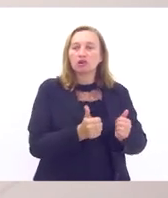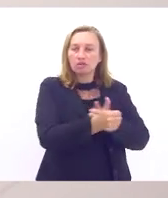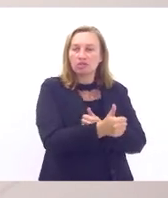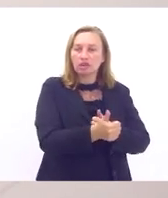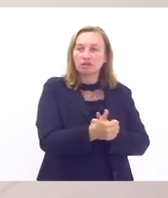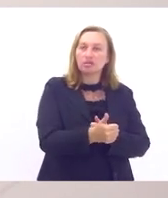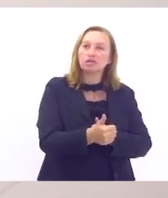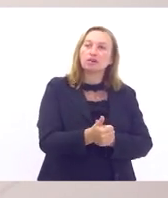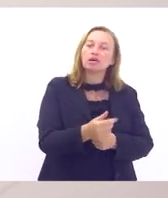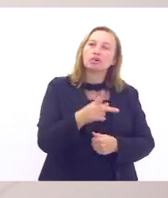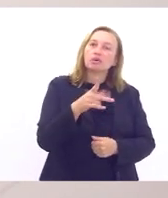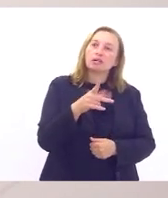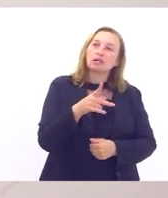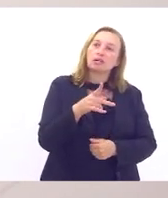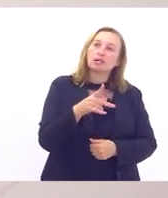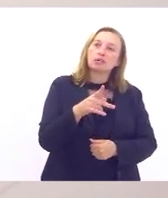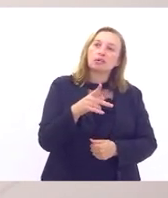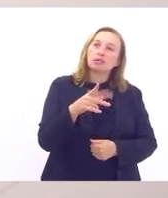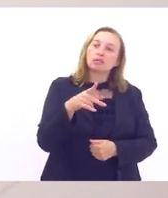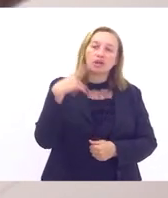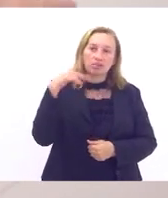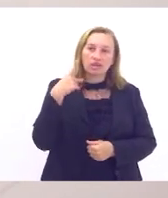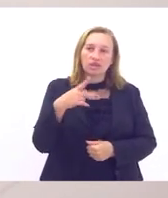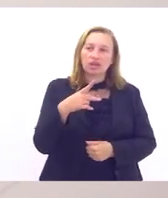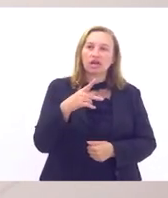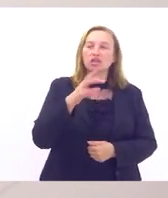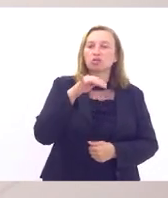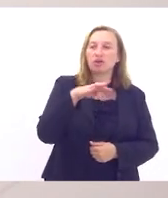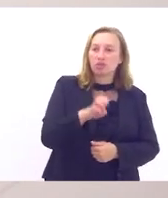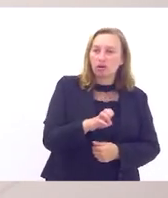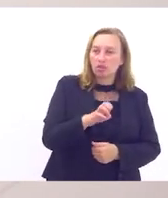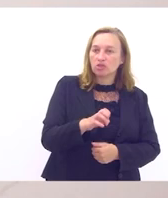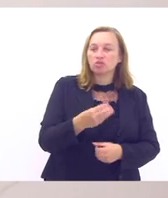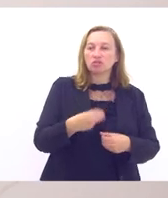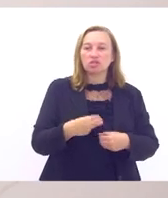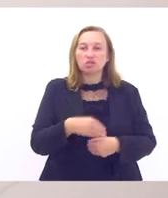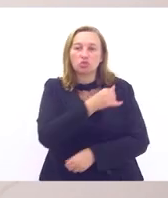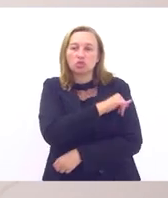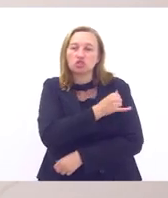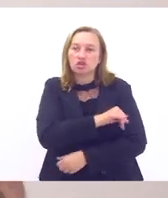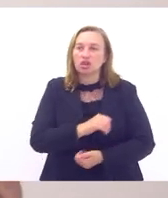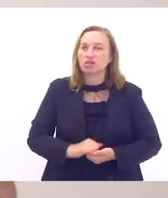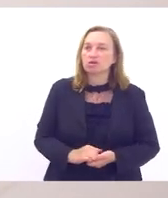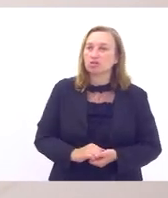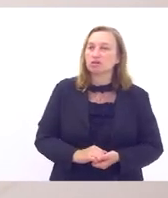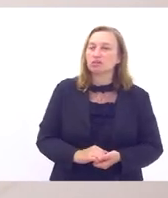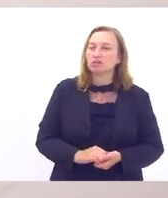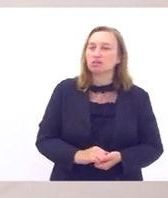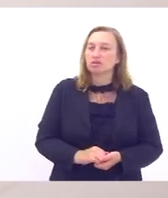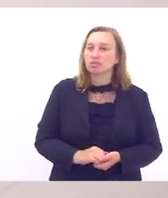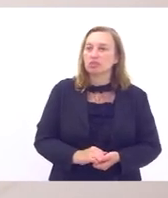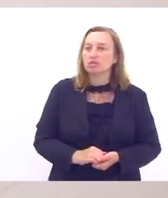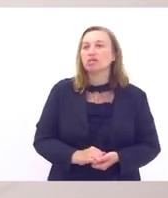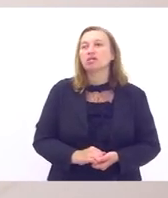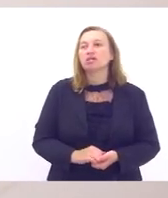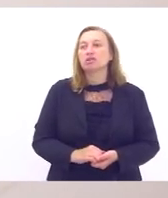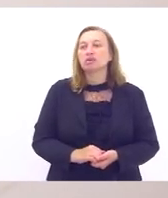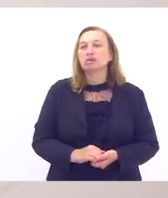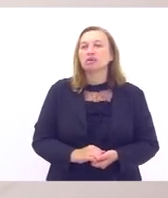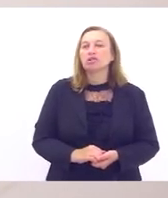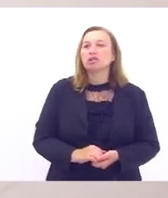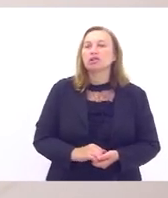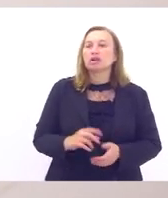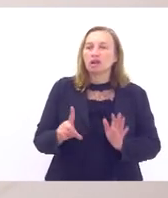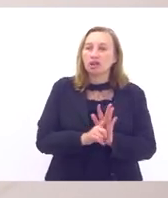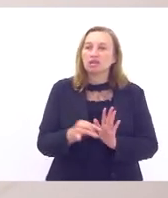de Tuberculose do município do Rio de Janeiro, dada a importância que já foi colocada aqui. Então, nós temos instrumentos importantes, leis